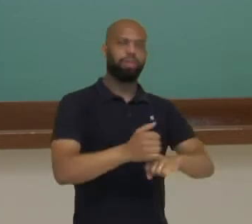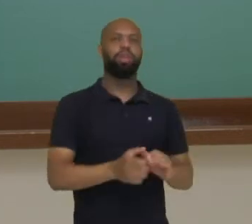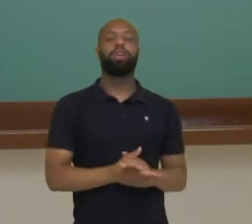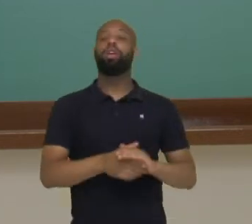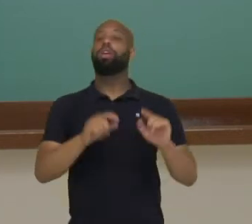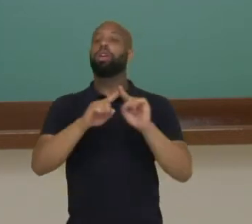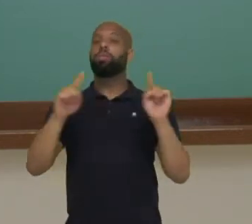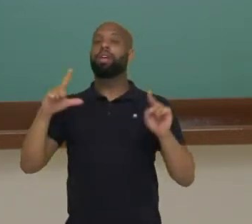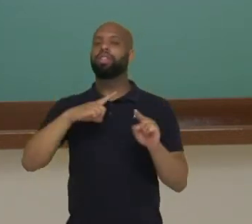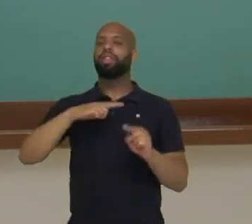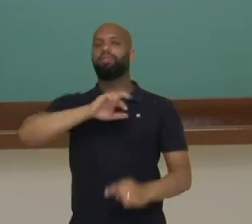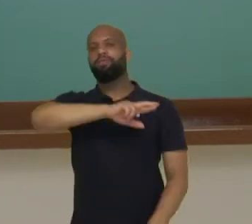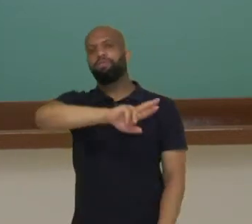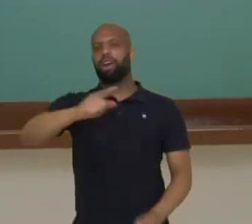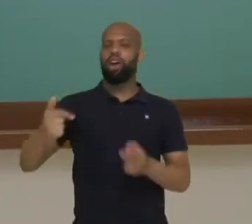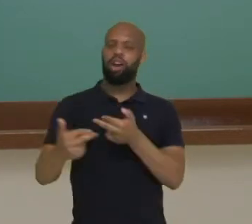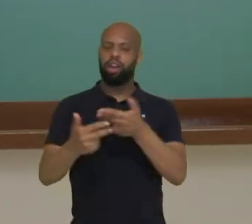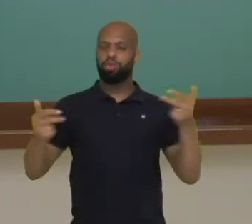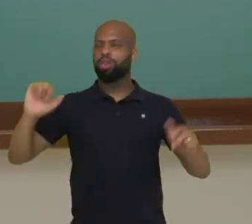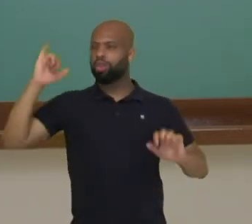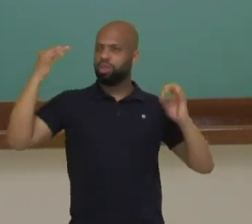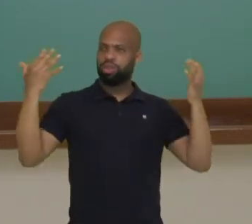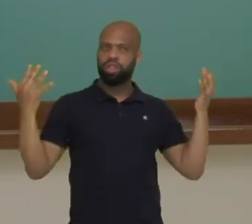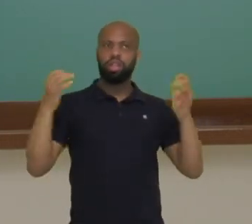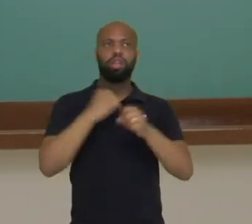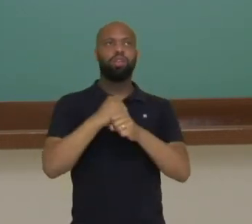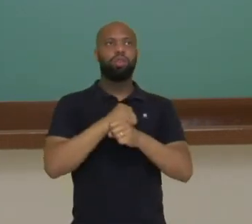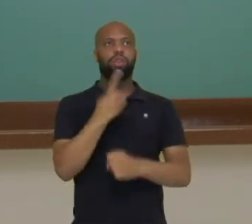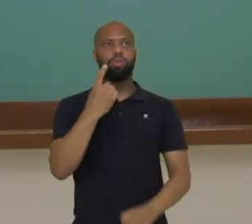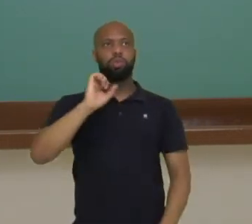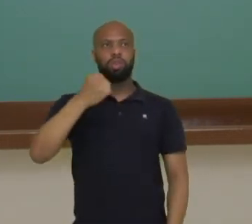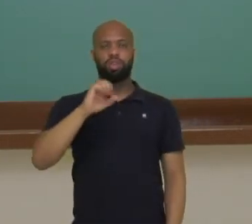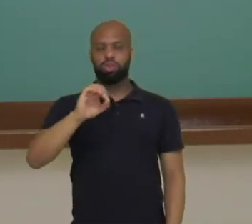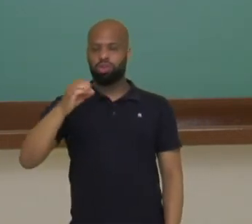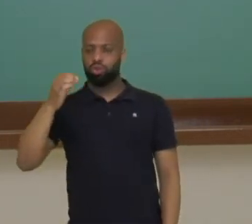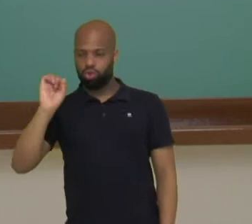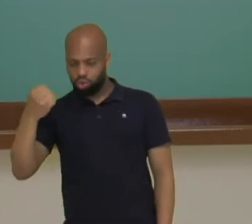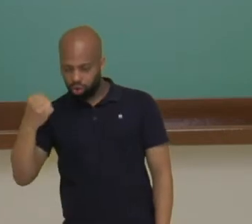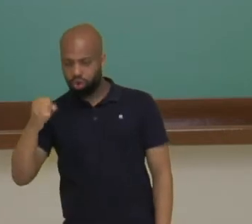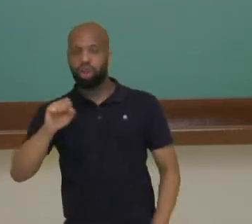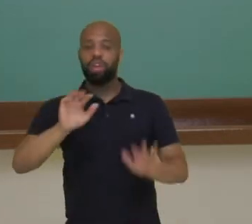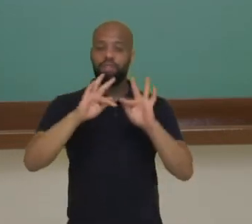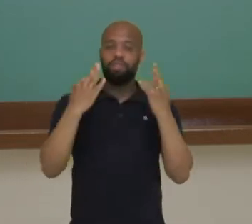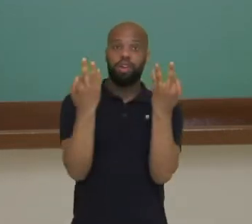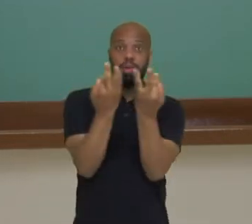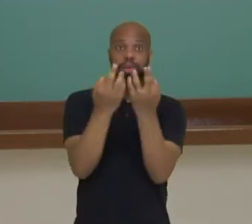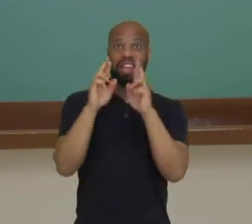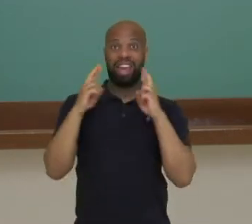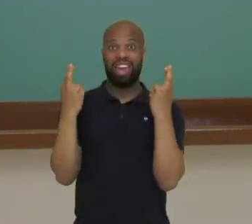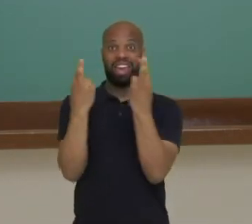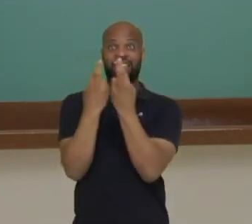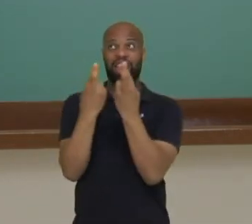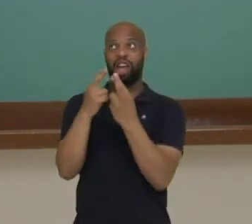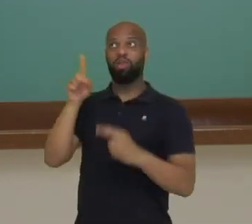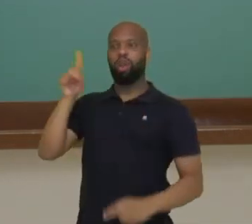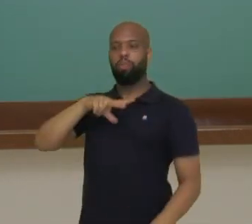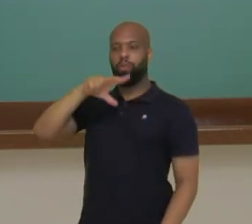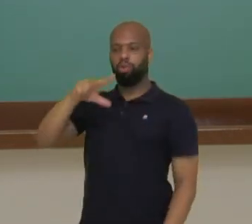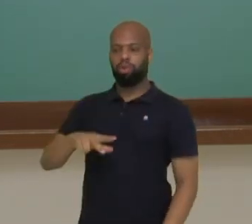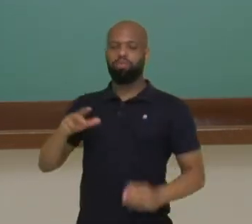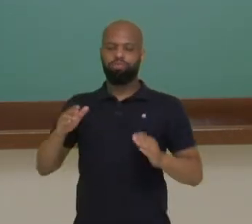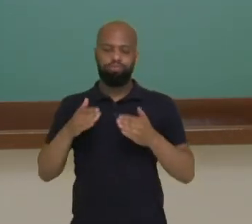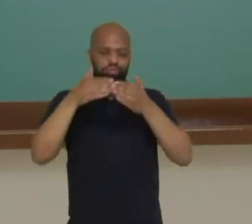passar vários acontecimentos e em 1808 a família real portuguesa ela vai vir para cá. Vai rolar altas